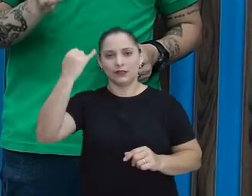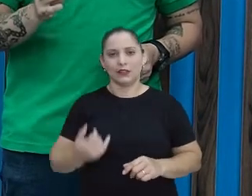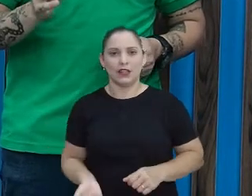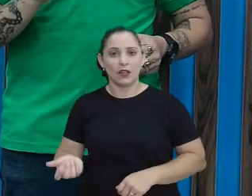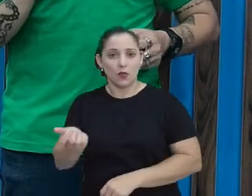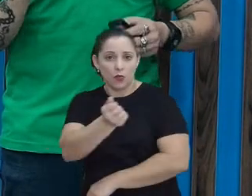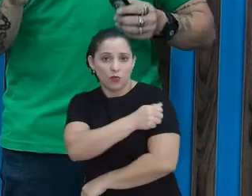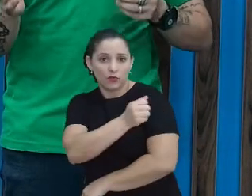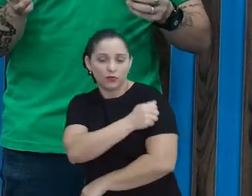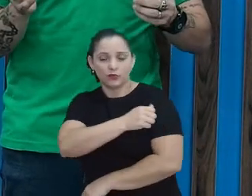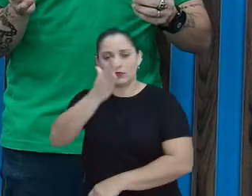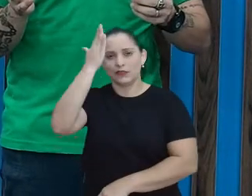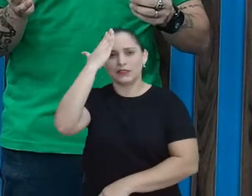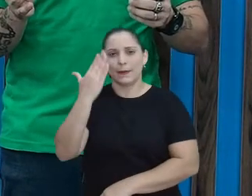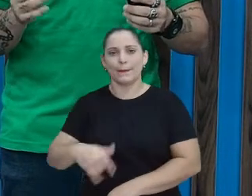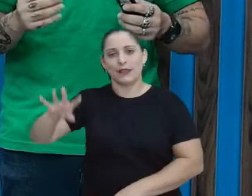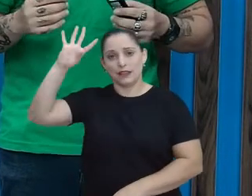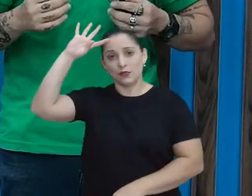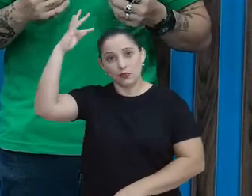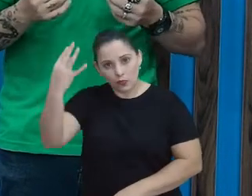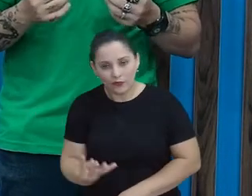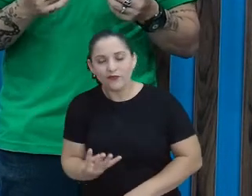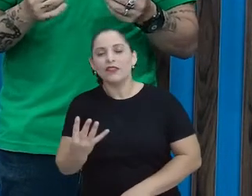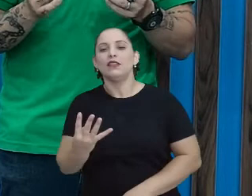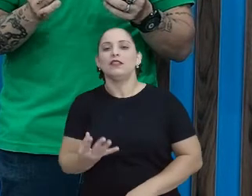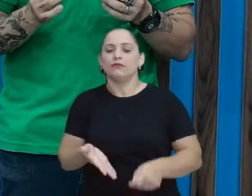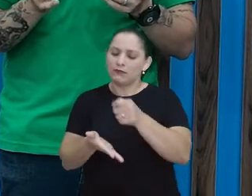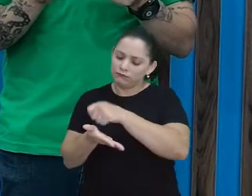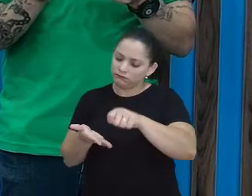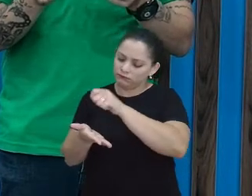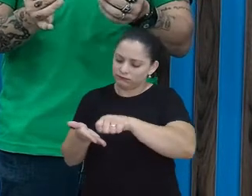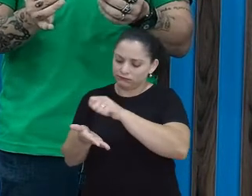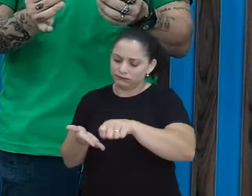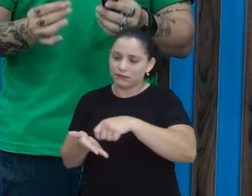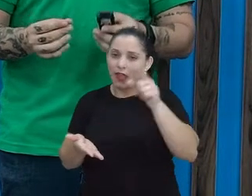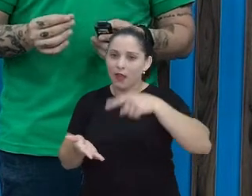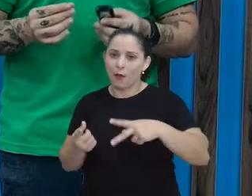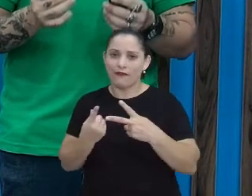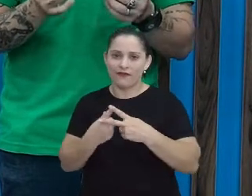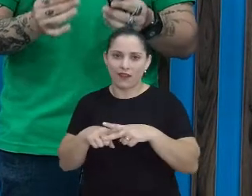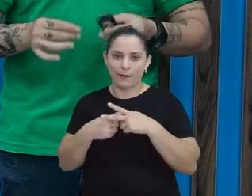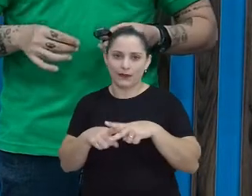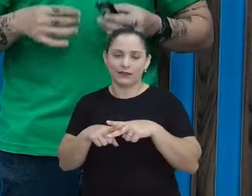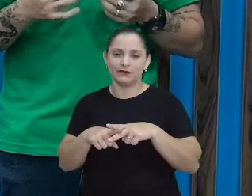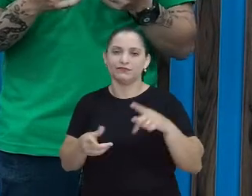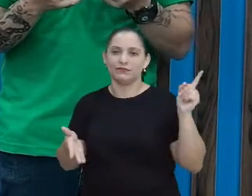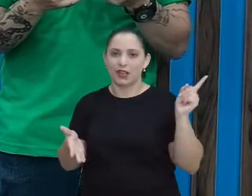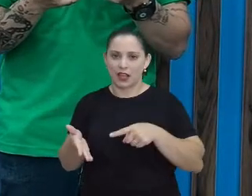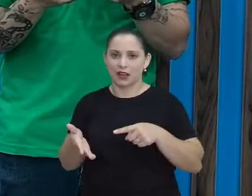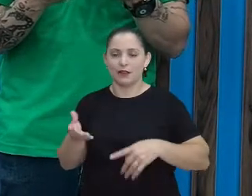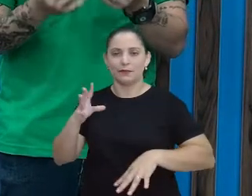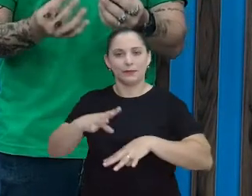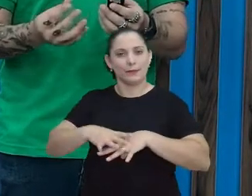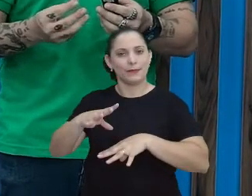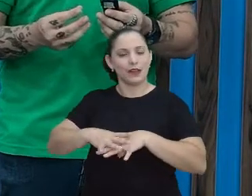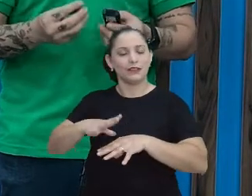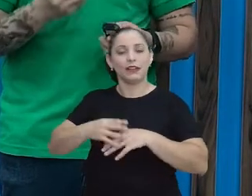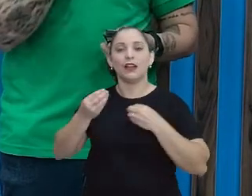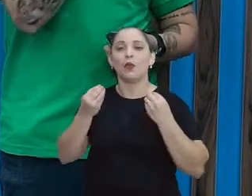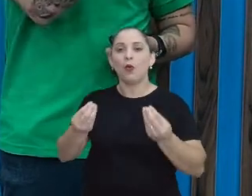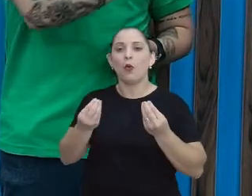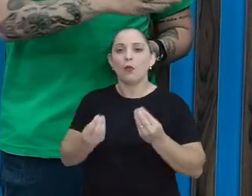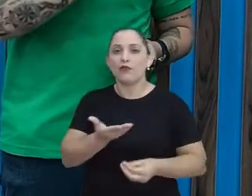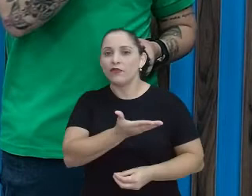saber bem resolver equações é como se a equação fosse uma ferramenta, tá certo? A equação é uma maneira de